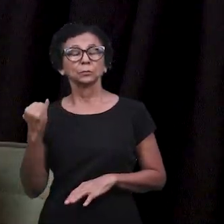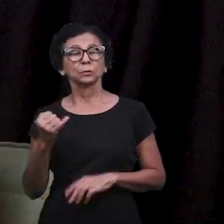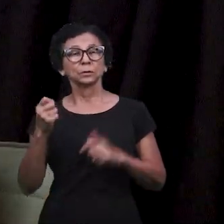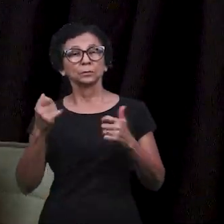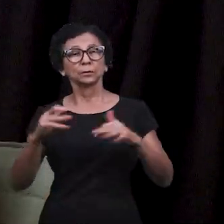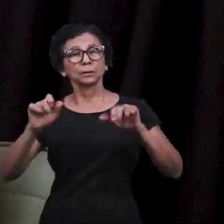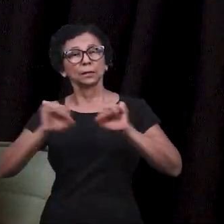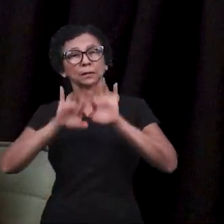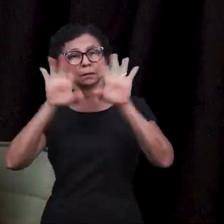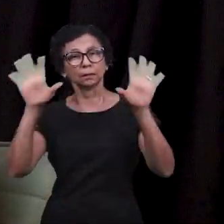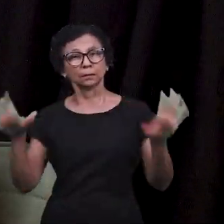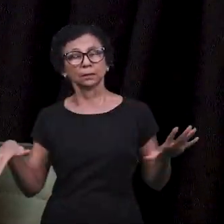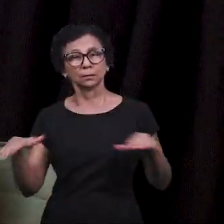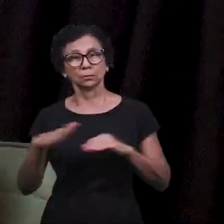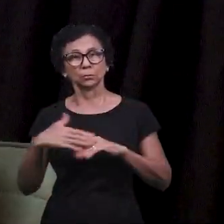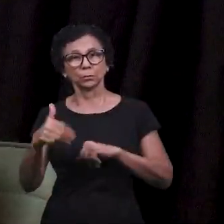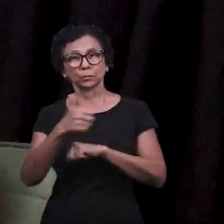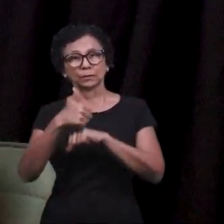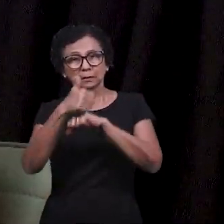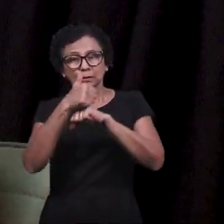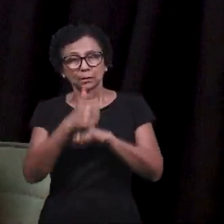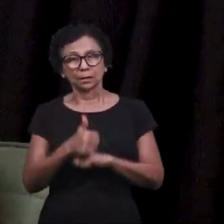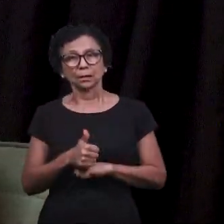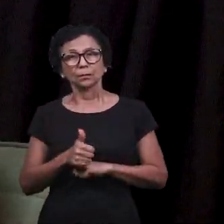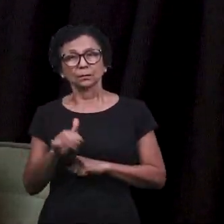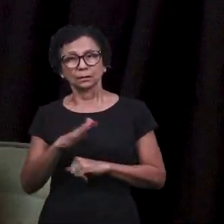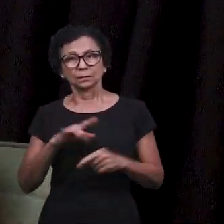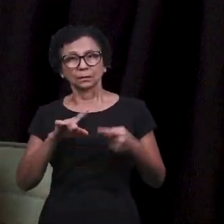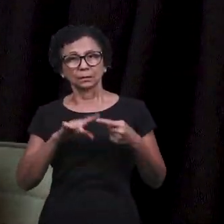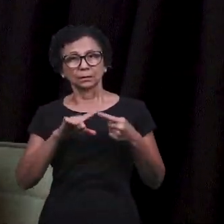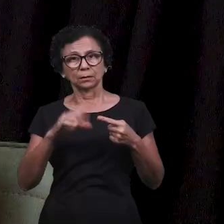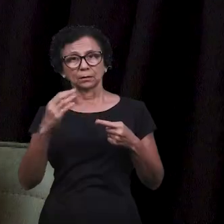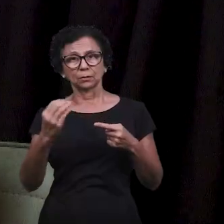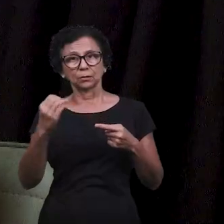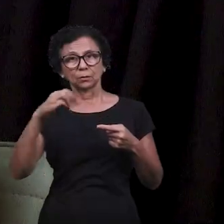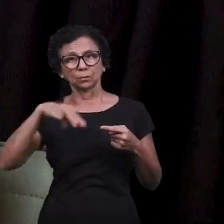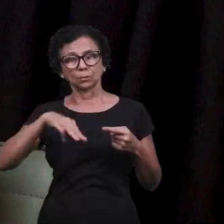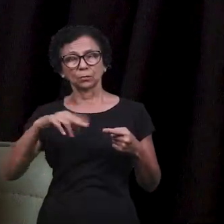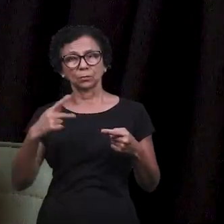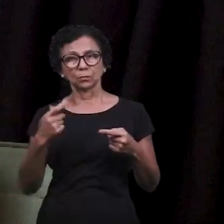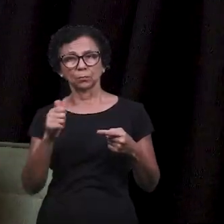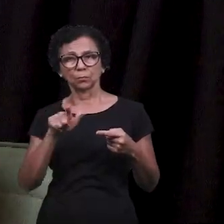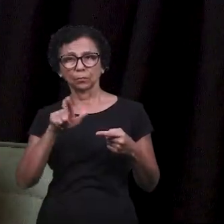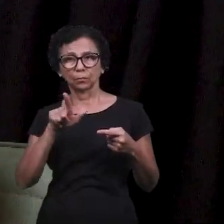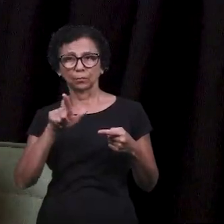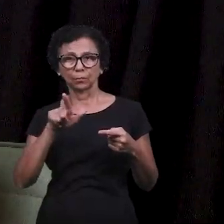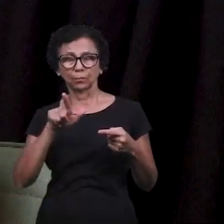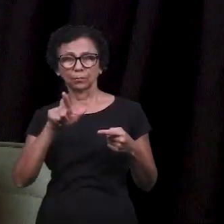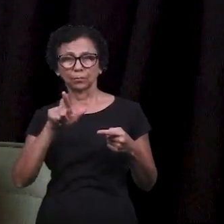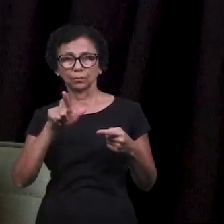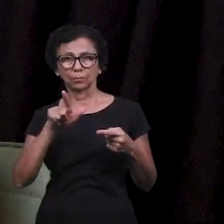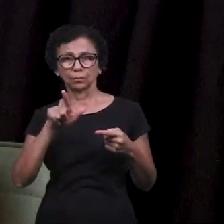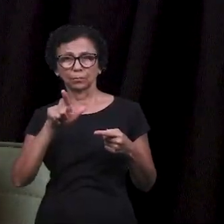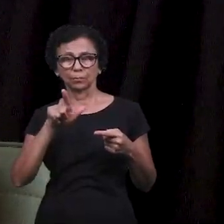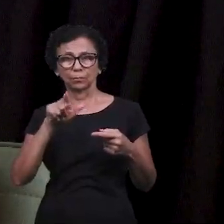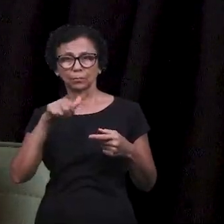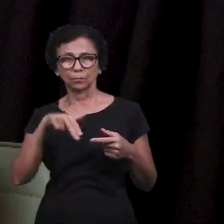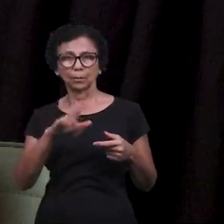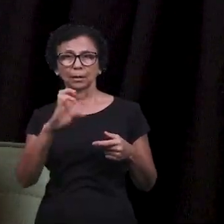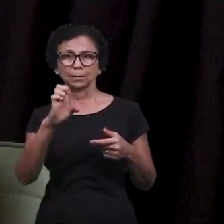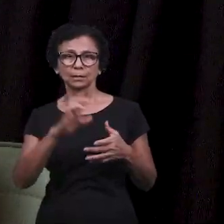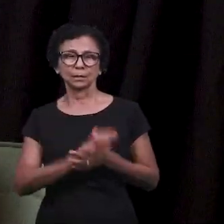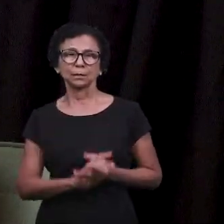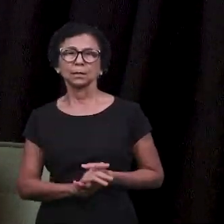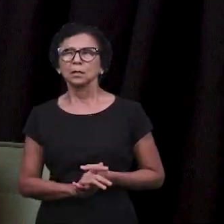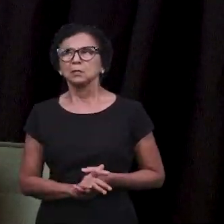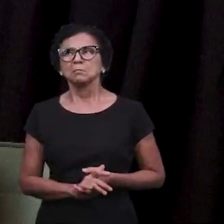que o profissional de compliance, o compliance officer ou aquele profissional que está à frente de um setor de compliance, por exemplo, ele não precisa ser formado em